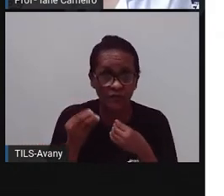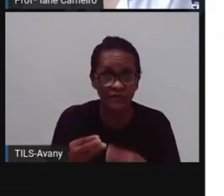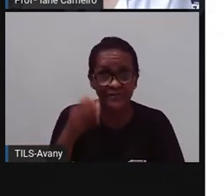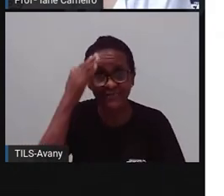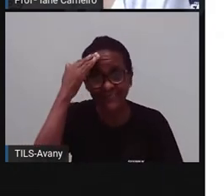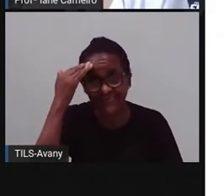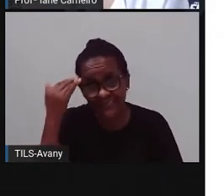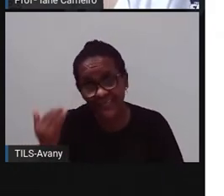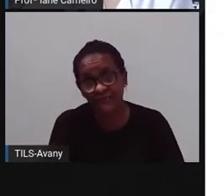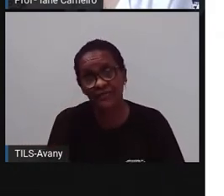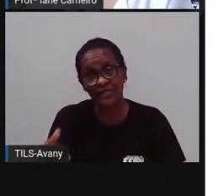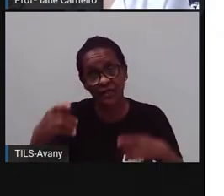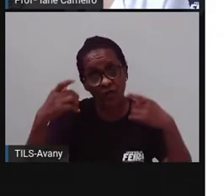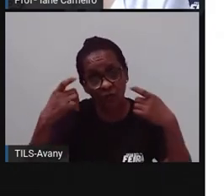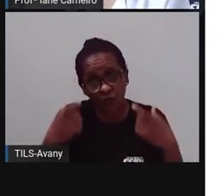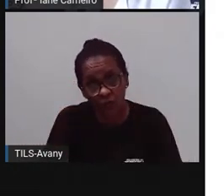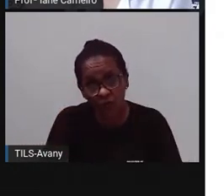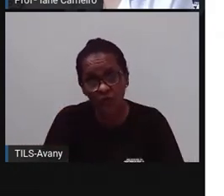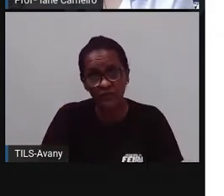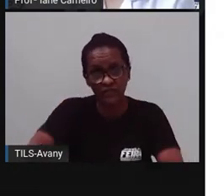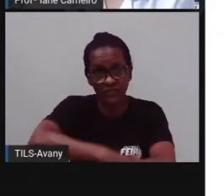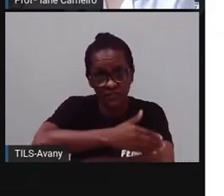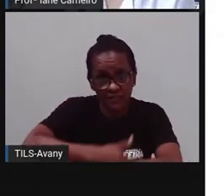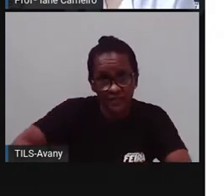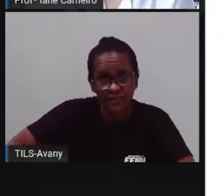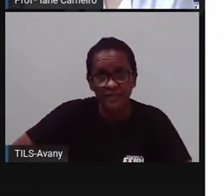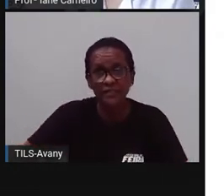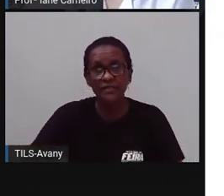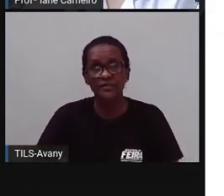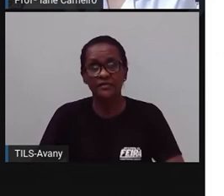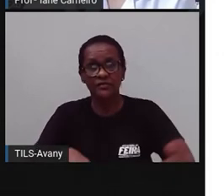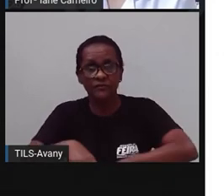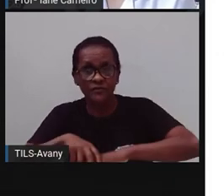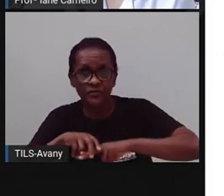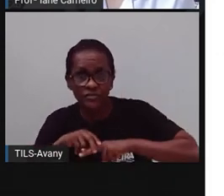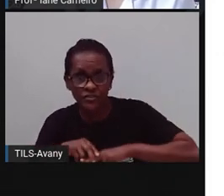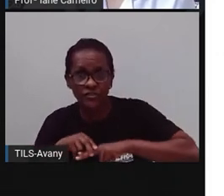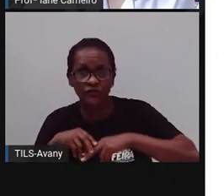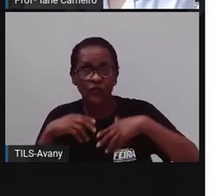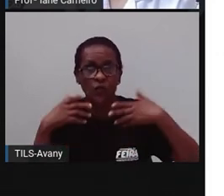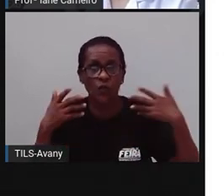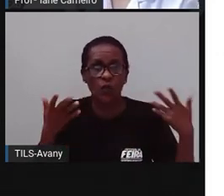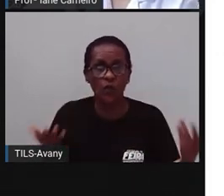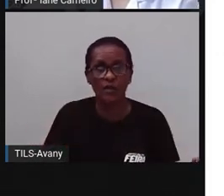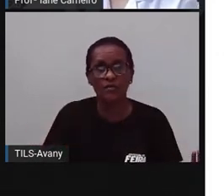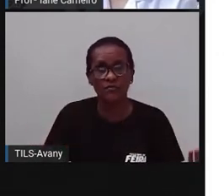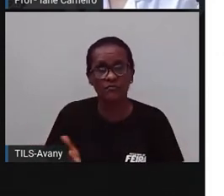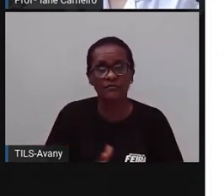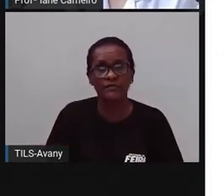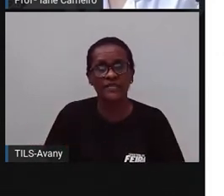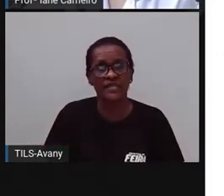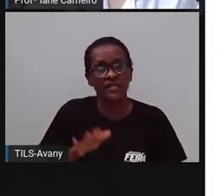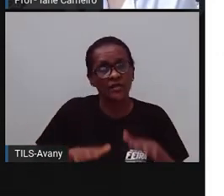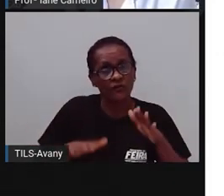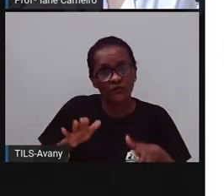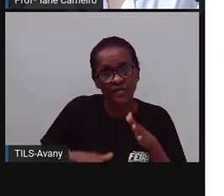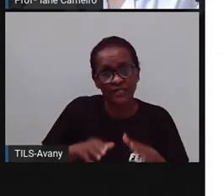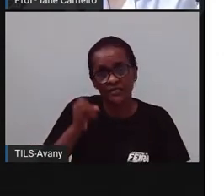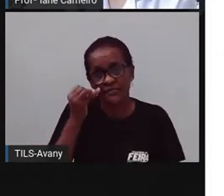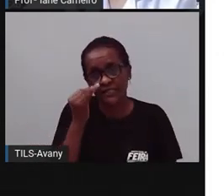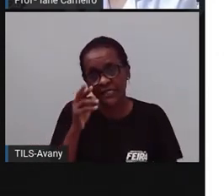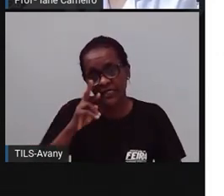convite né Edu objetivo do convite a linguagem ela pode variar pode ser